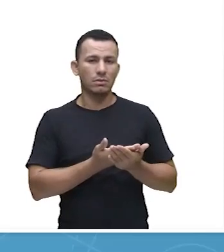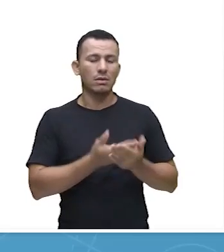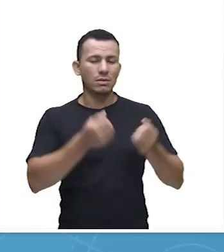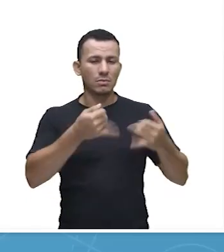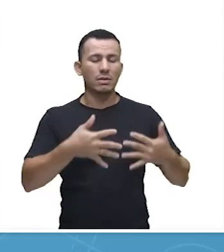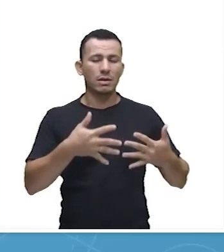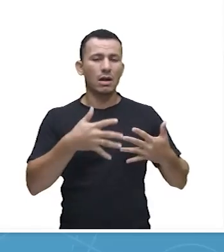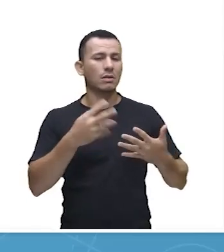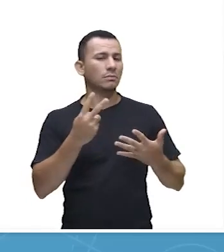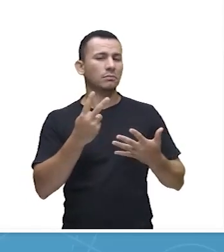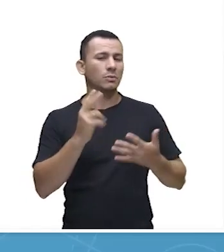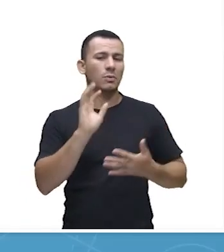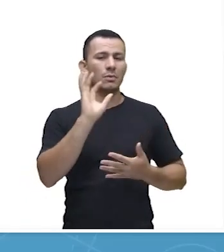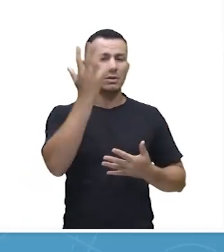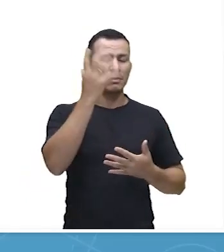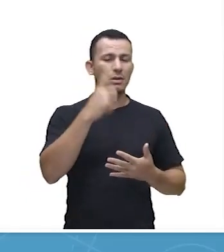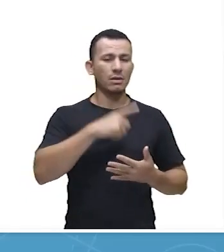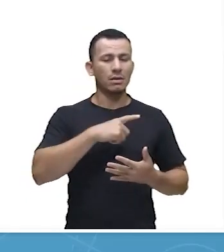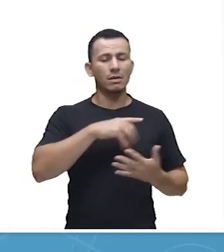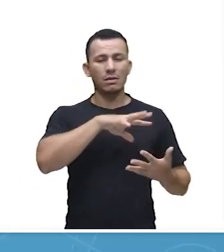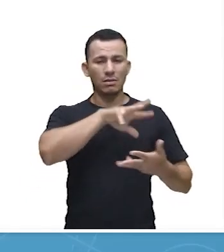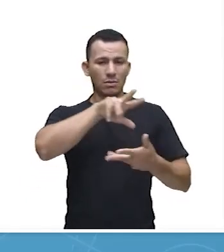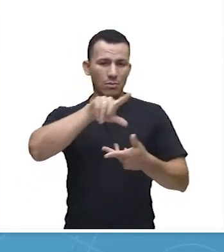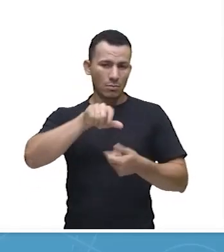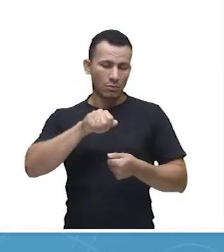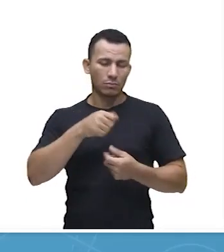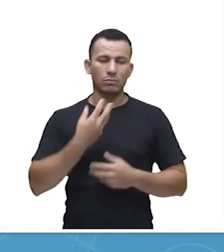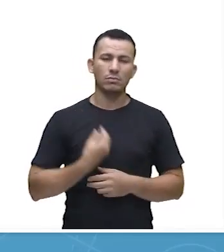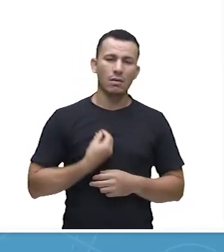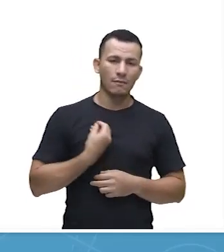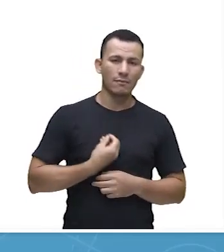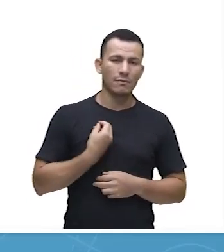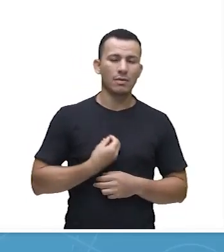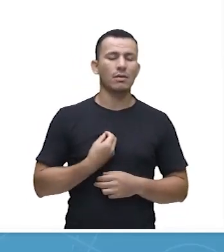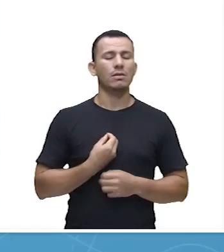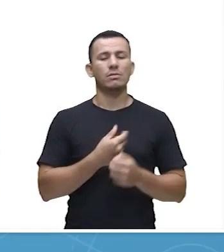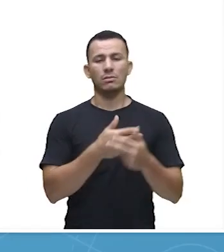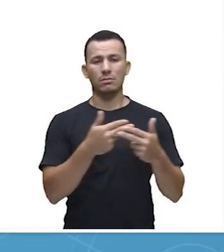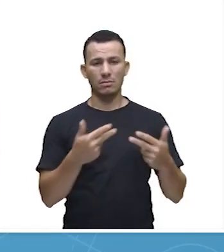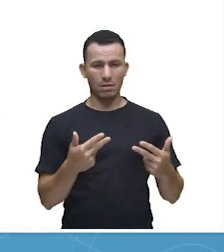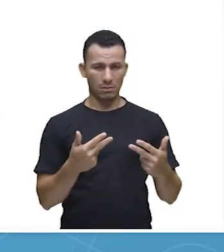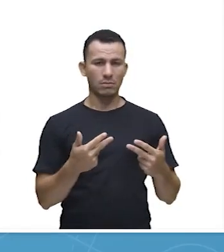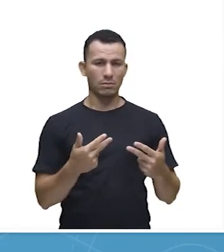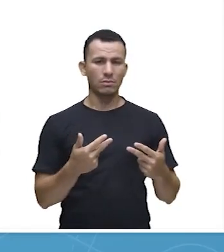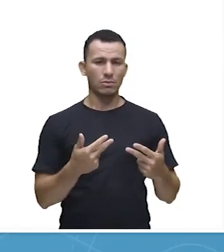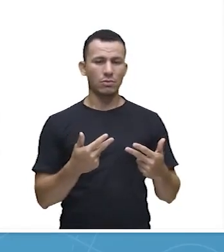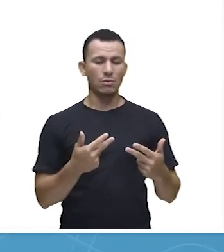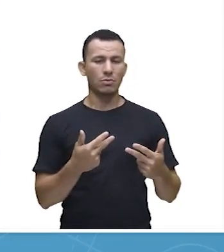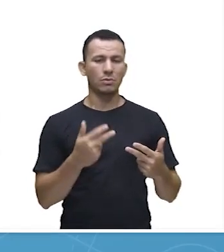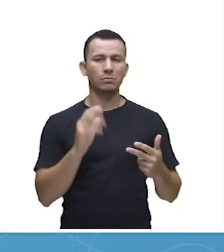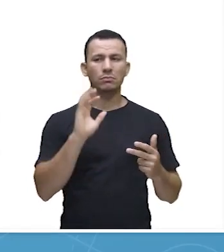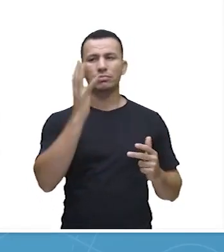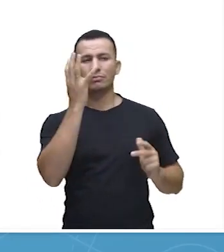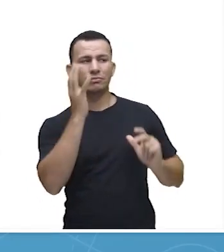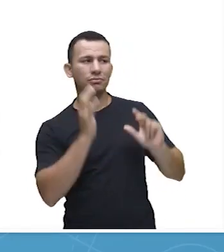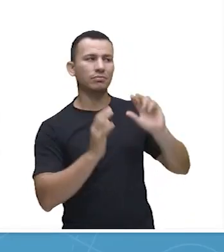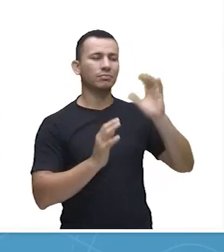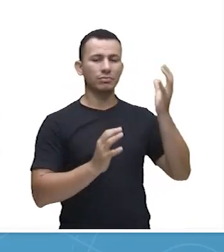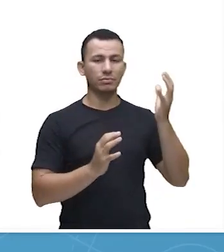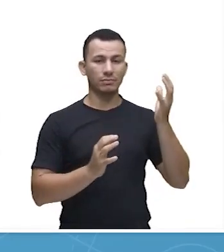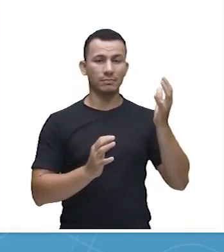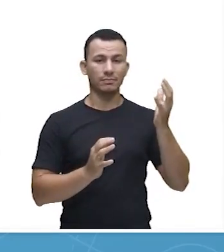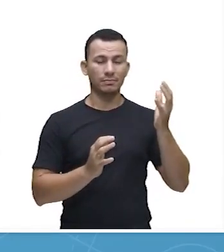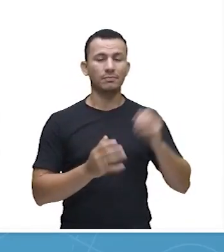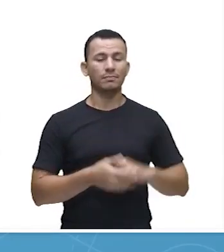coisas que existem no nosso mundo. A origem da vida, das coisas, né, fenômenos naturais e assim por diante, e